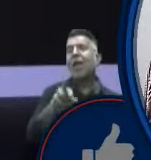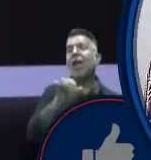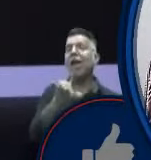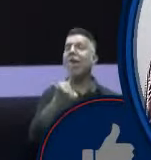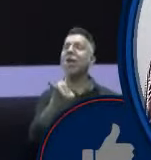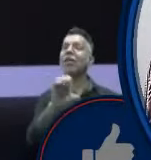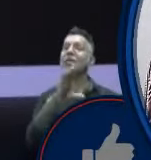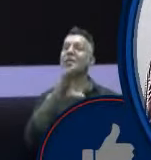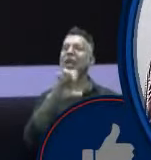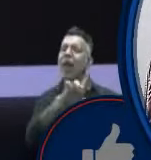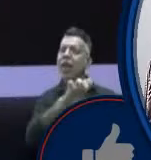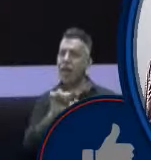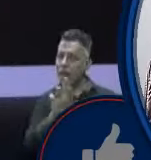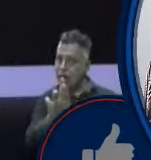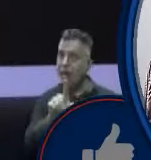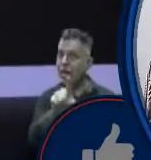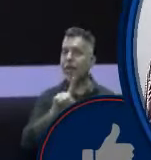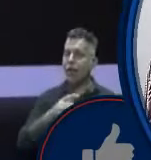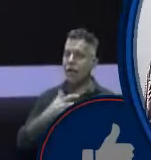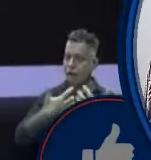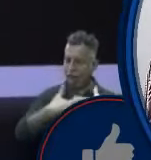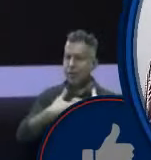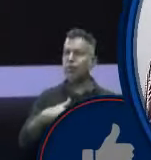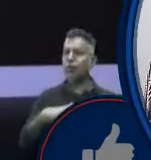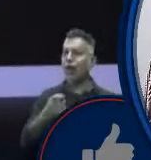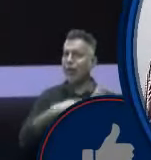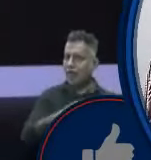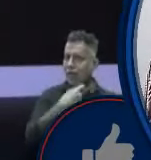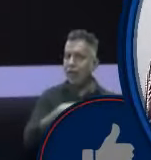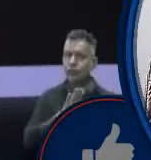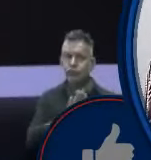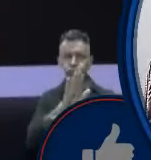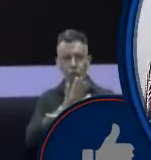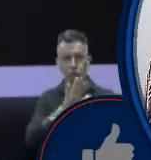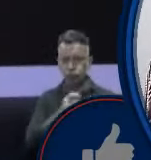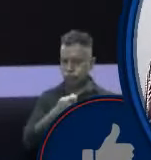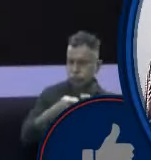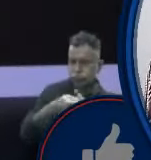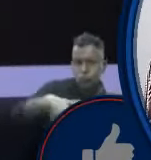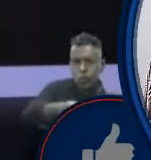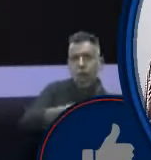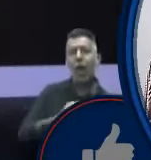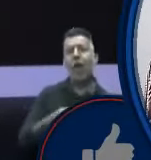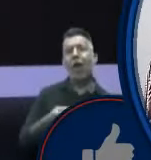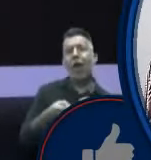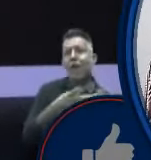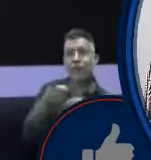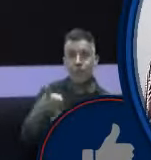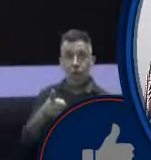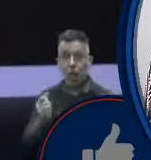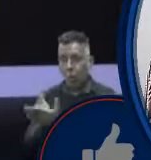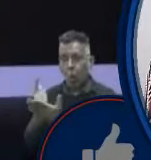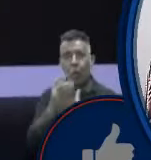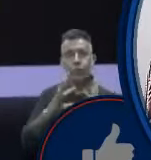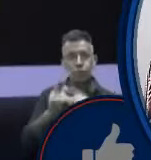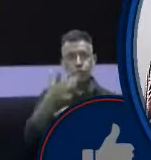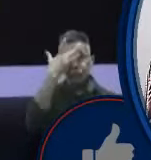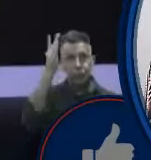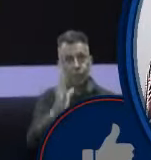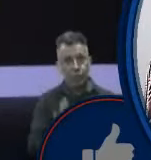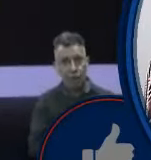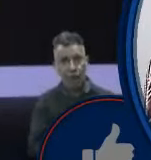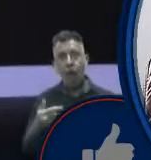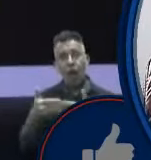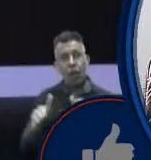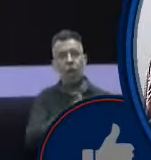Seller. Essas soluções financeiras retroalimentam o ecossistema Via, aumentam o poder de compra do brasileiro,